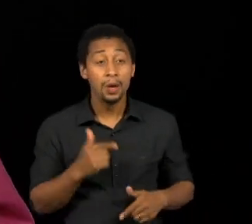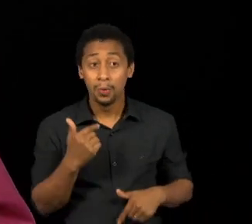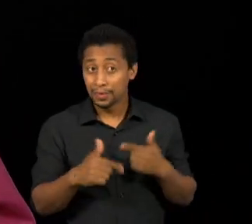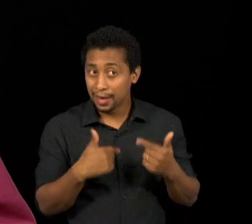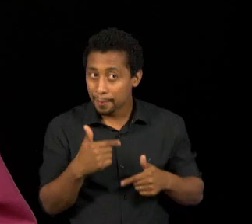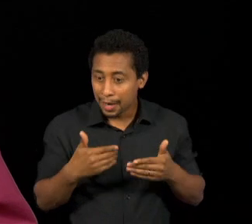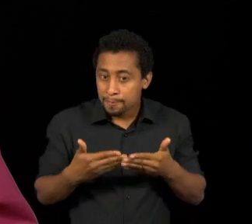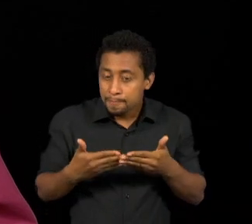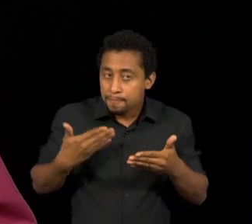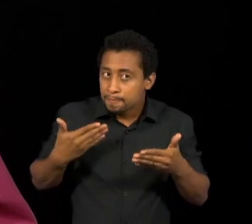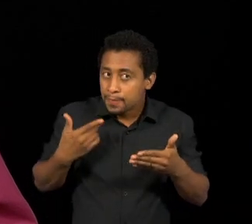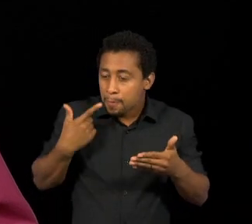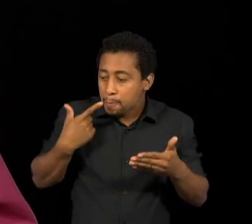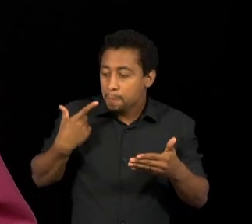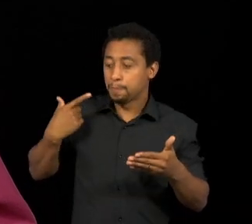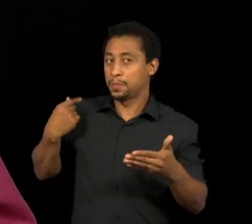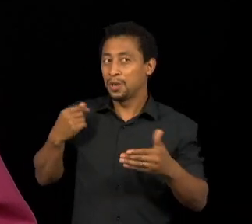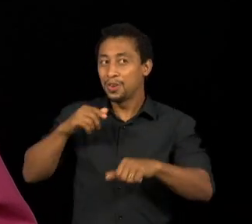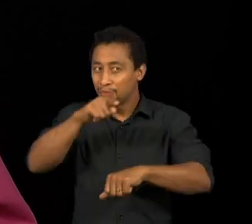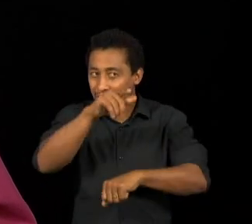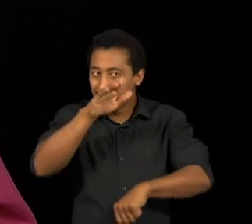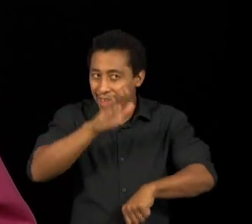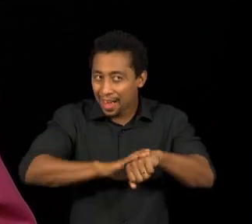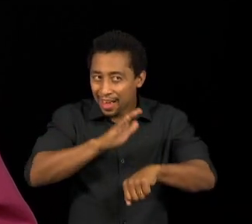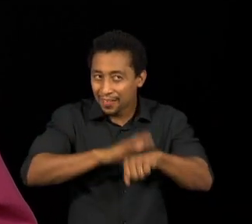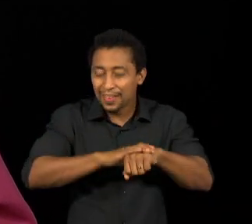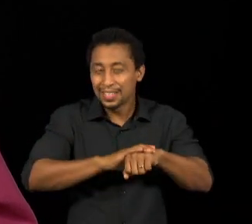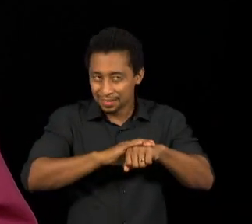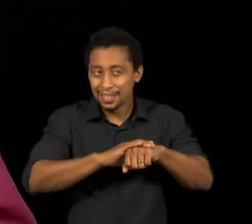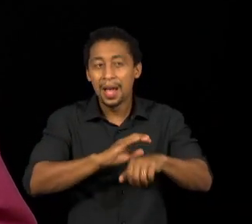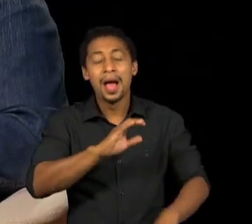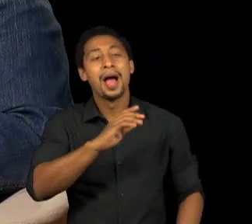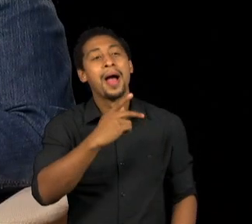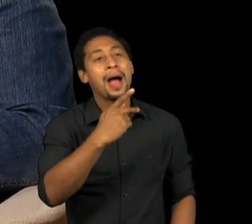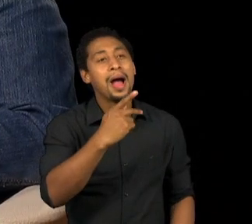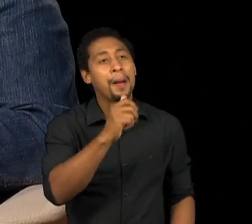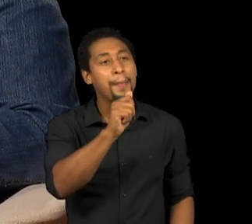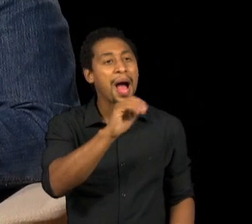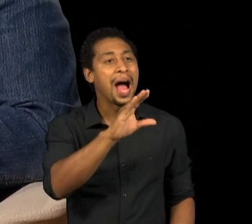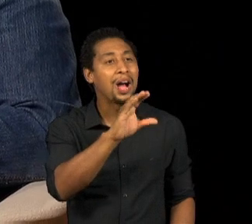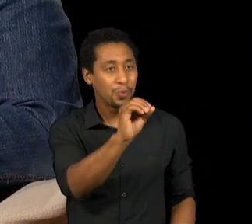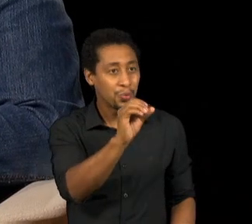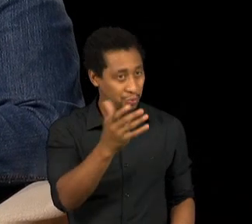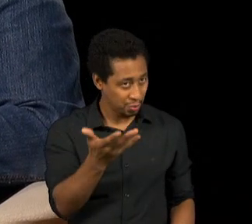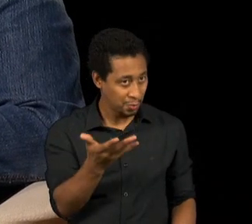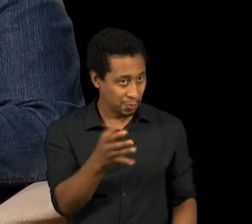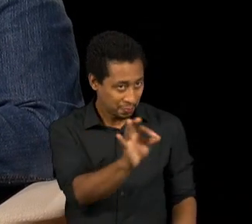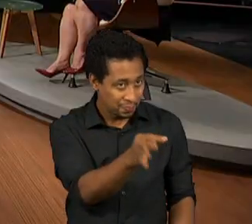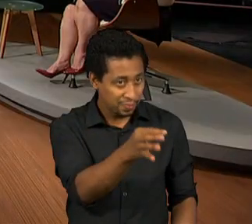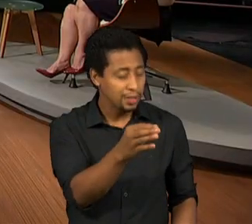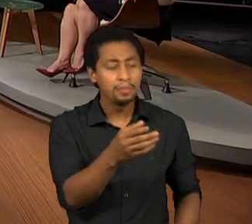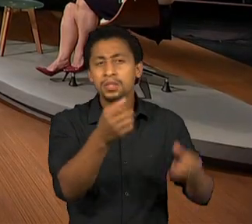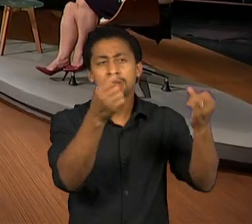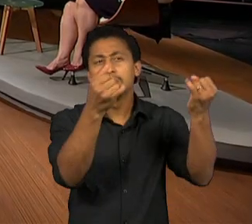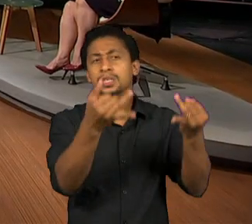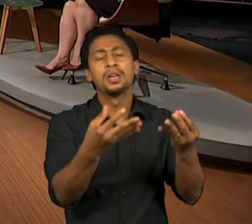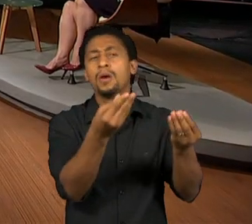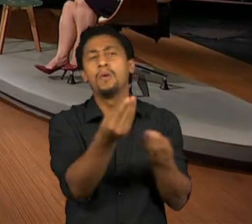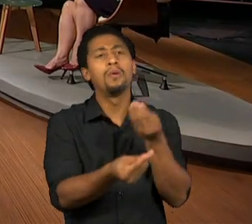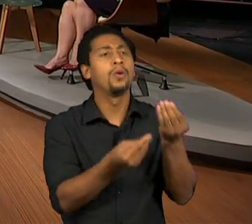Paco. Paco, em Dois Perdidos de uma Noite Suja, um personagem masculino. E aí, como é que foi esse trabalho de